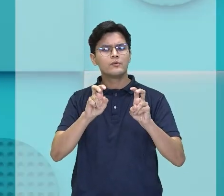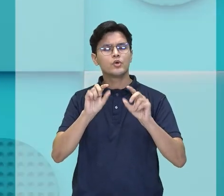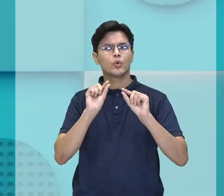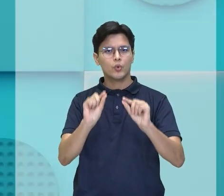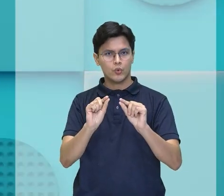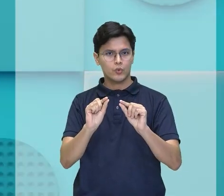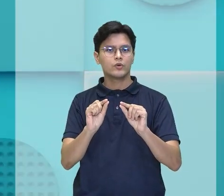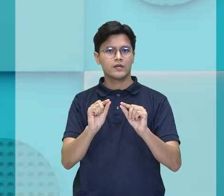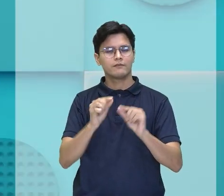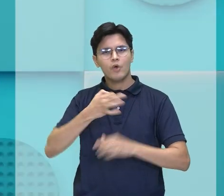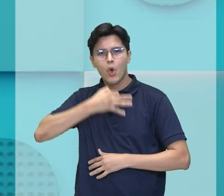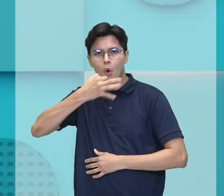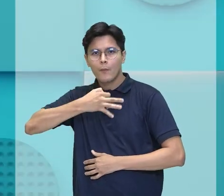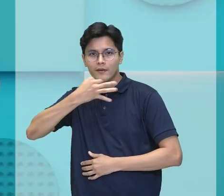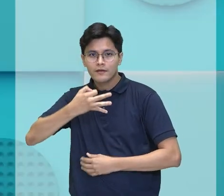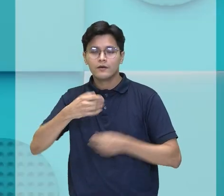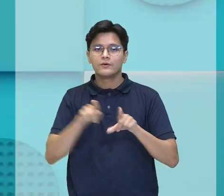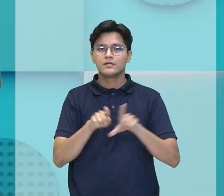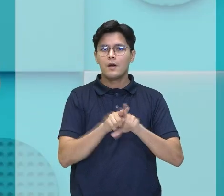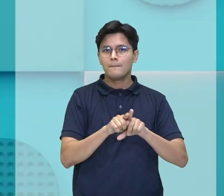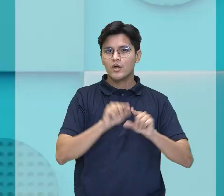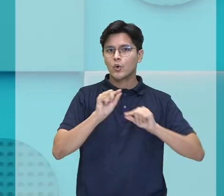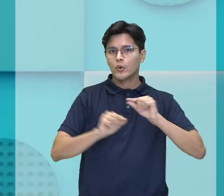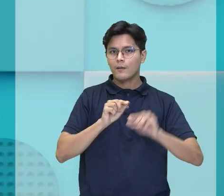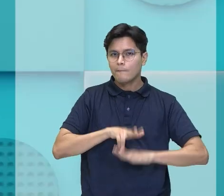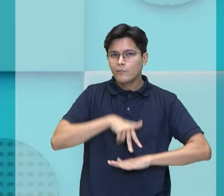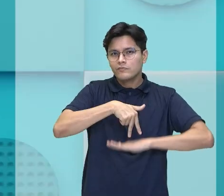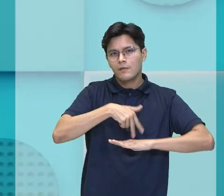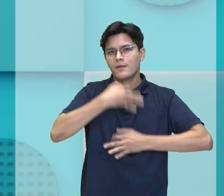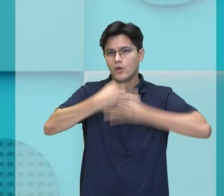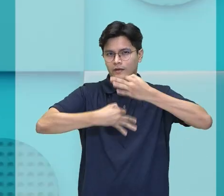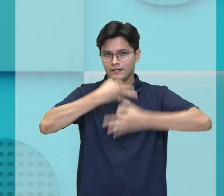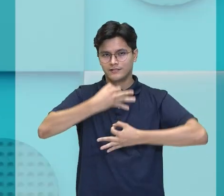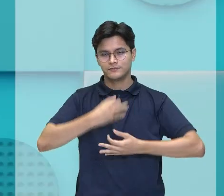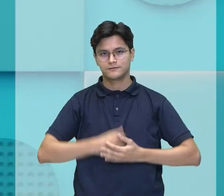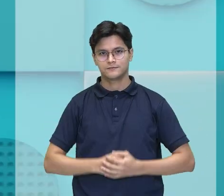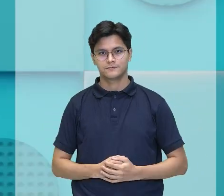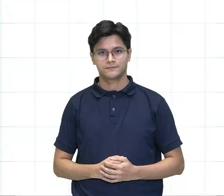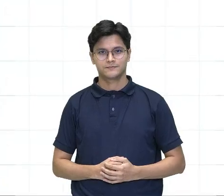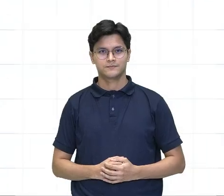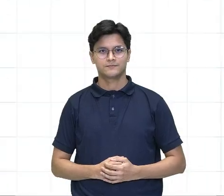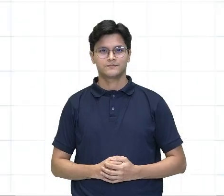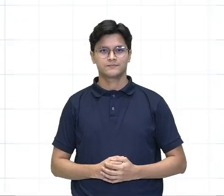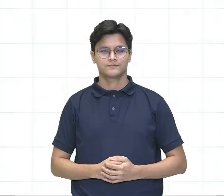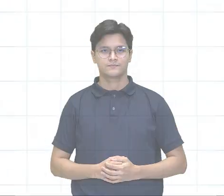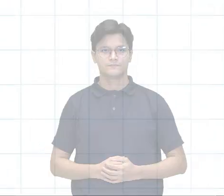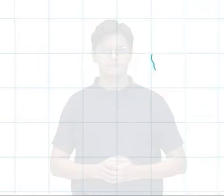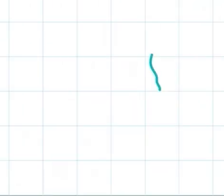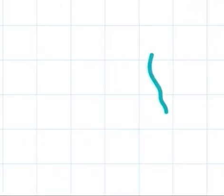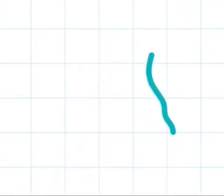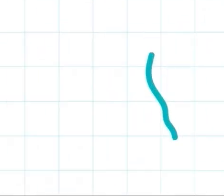as opiniões e esses posicionamentos críticos. Vamos à nossa aula.